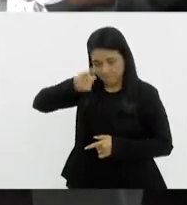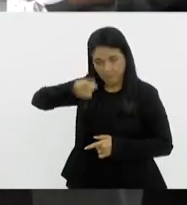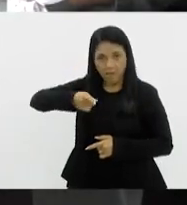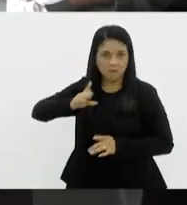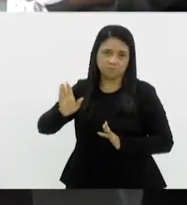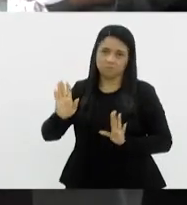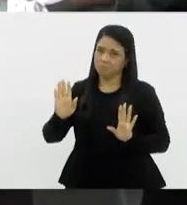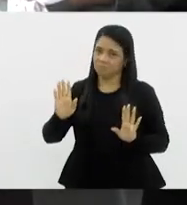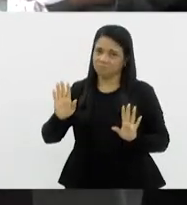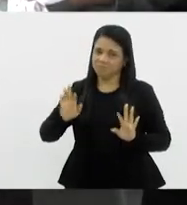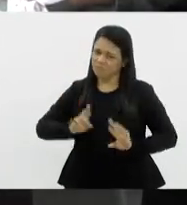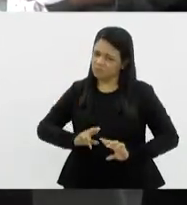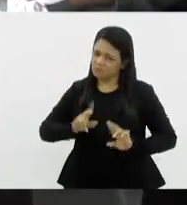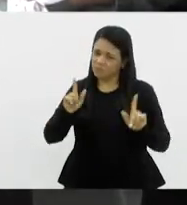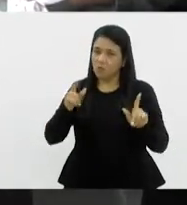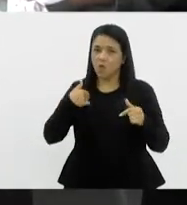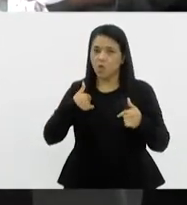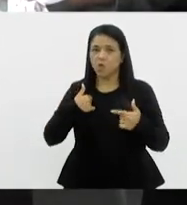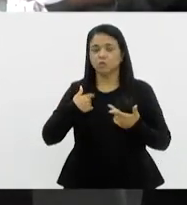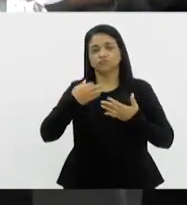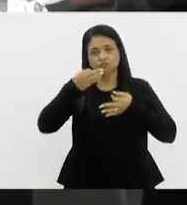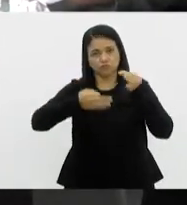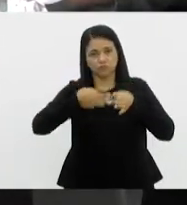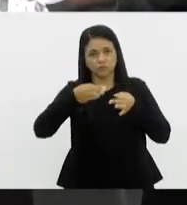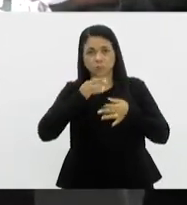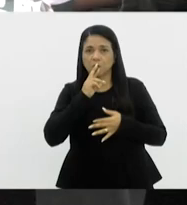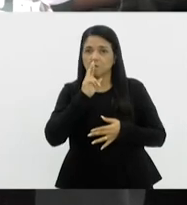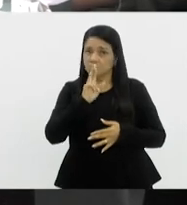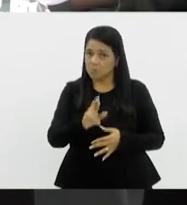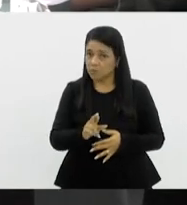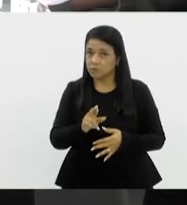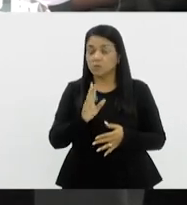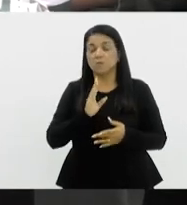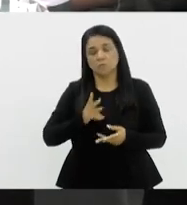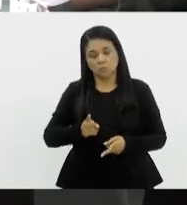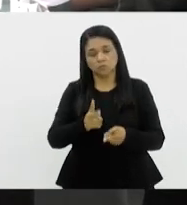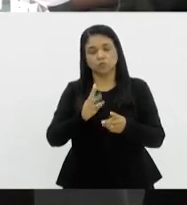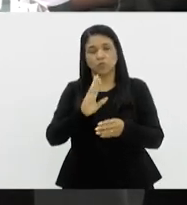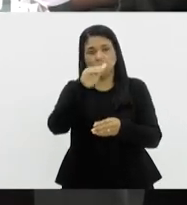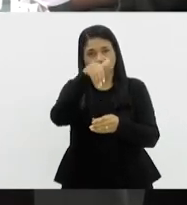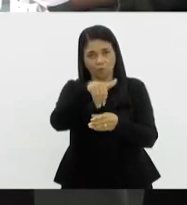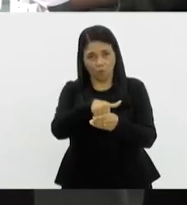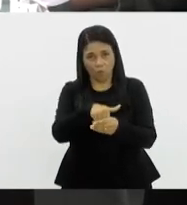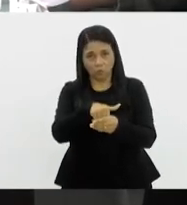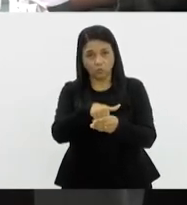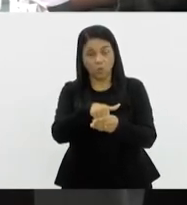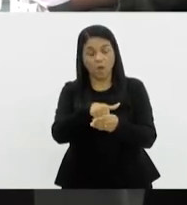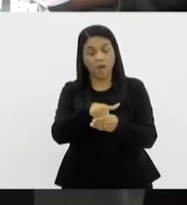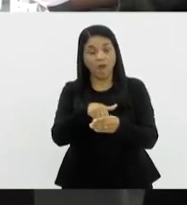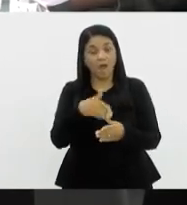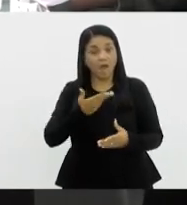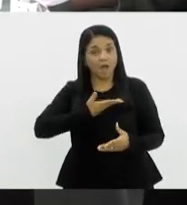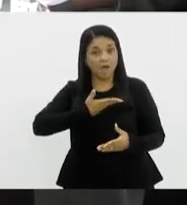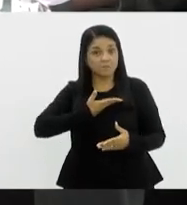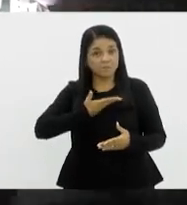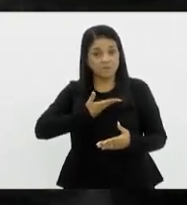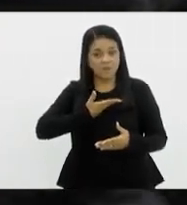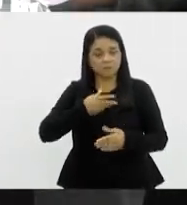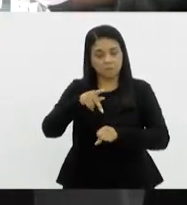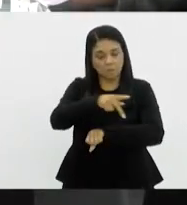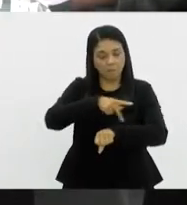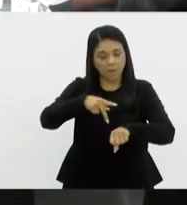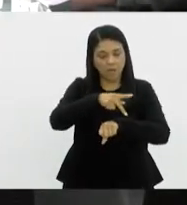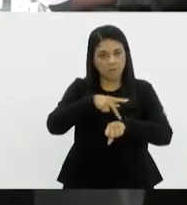Então, estou aqui justificando por que também estou mantendo o voto, que é da amizade entre Brasil e Israel, né,